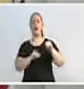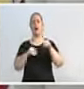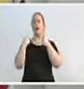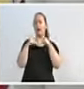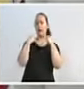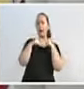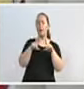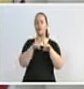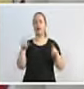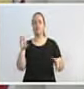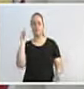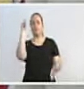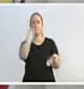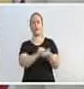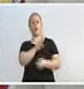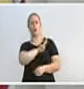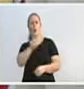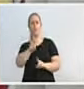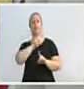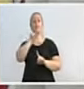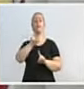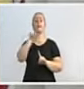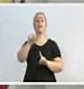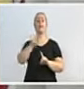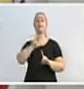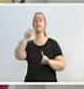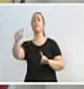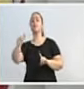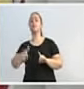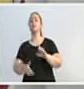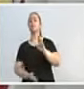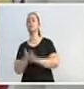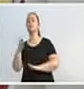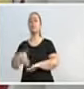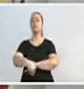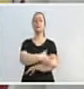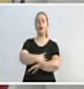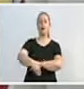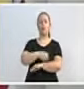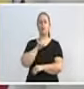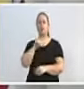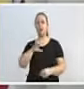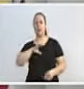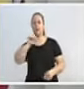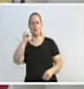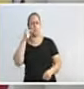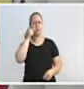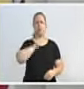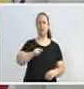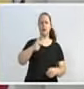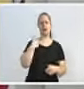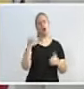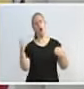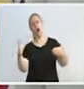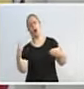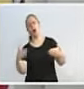lá para daí, no outro dia, sair na rua. Ganhando ou perdendo a eleição? Porque quando ganha é muito bom sair na rua, né? Todo mundo bate nas costas, né?